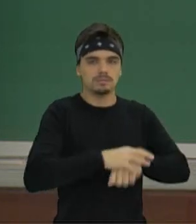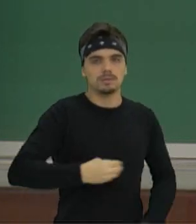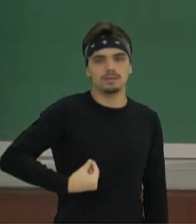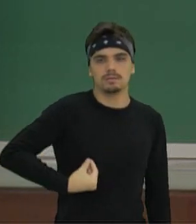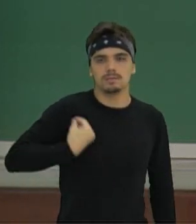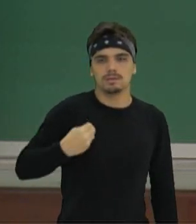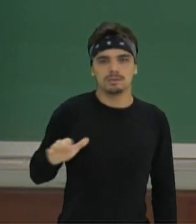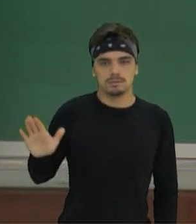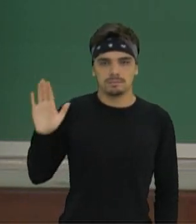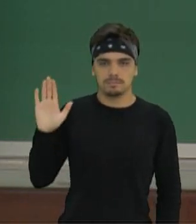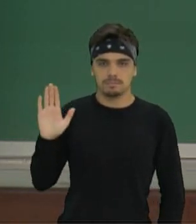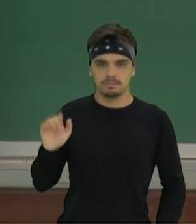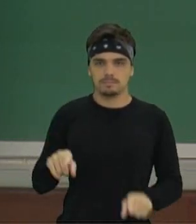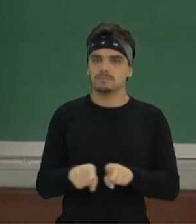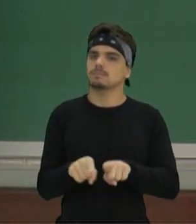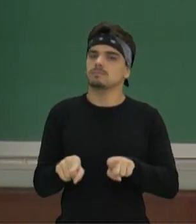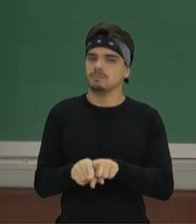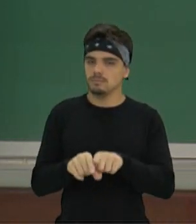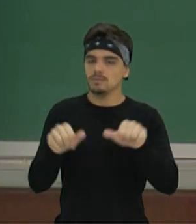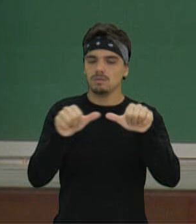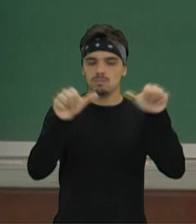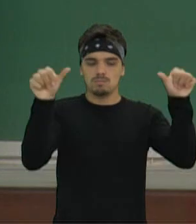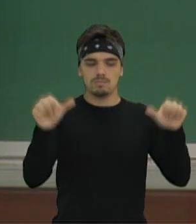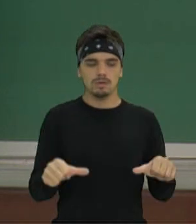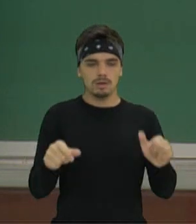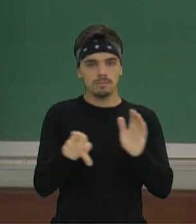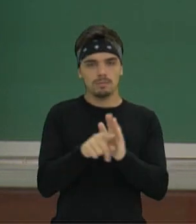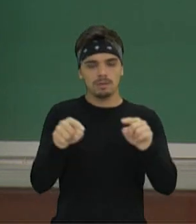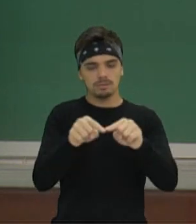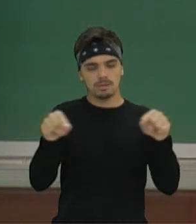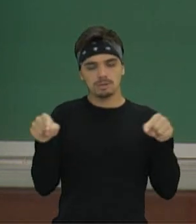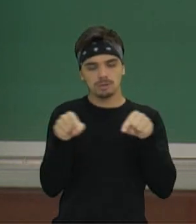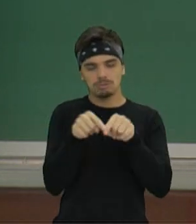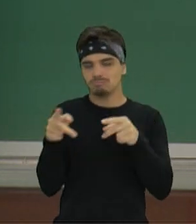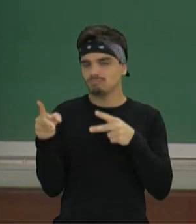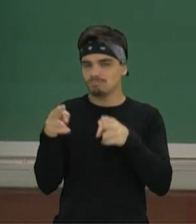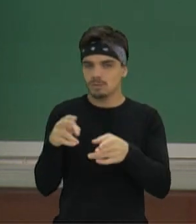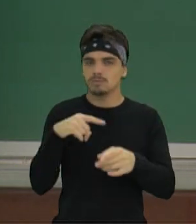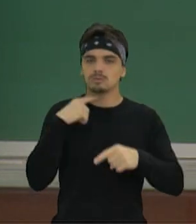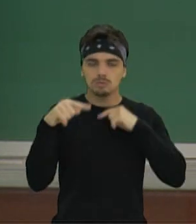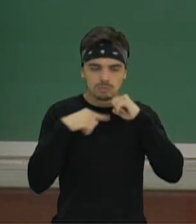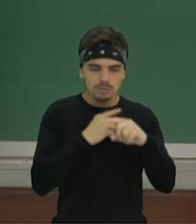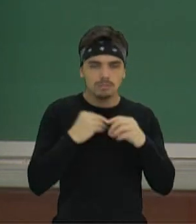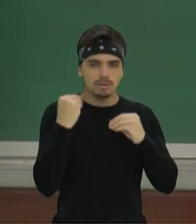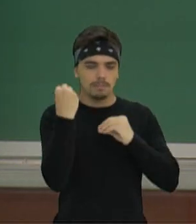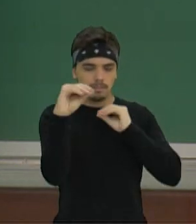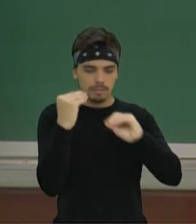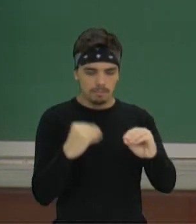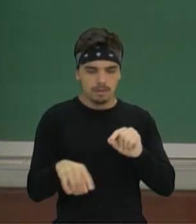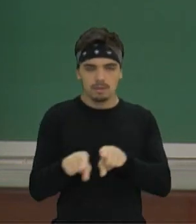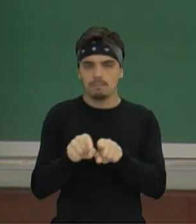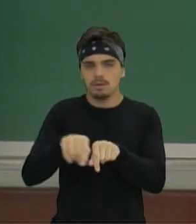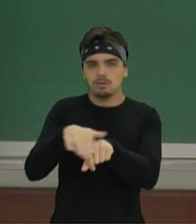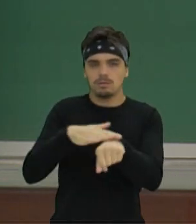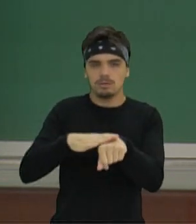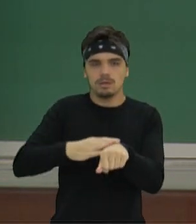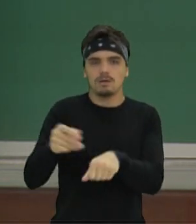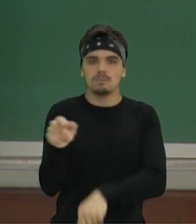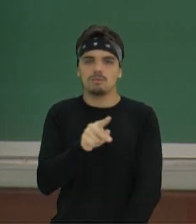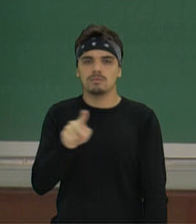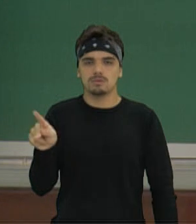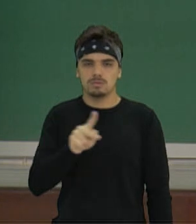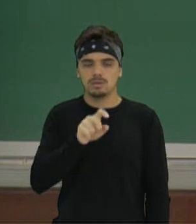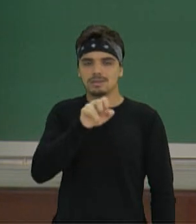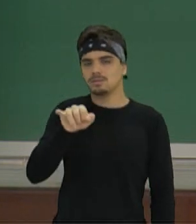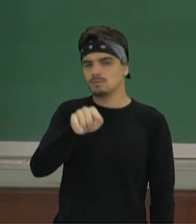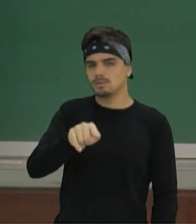presença. O mural é a tua sala de aula, portanto, dúvidas e questionamentos, coloquem lá, conversa com o teu professor. E o pessoal que pega as